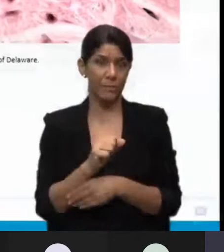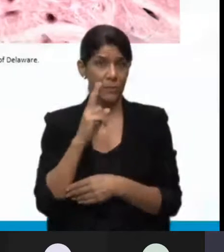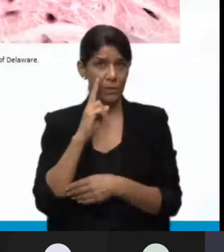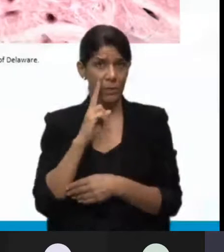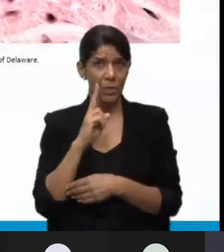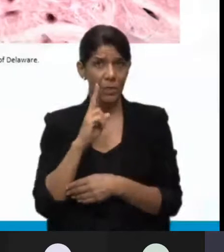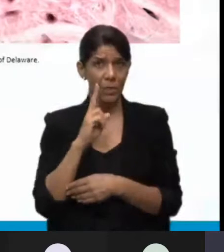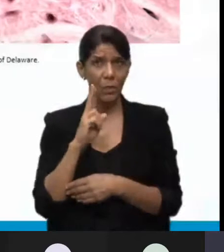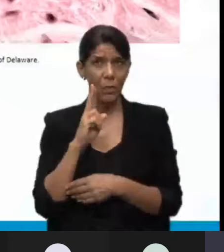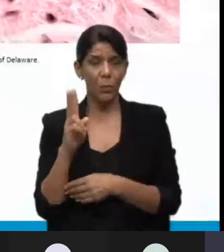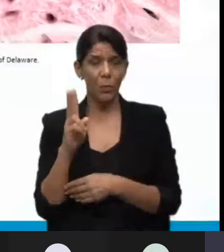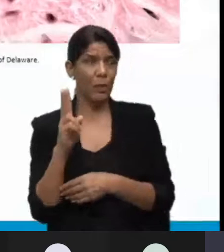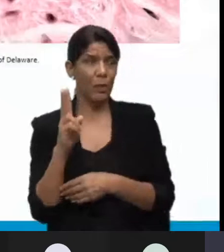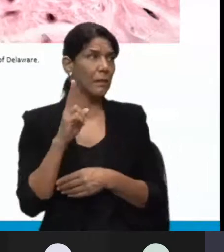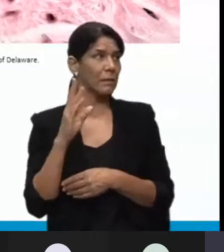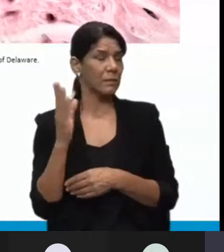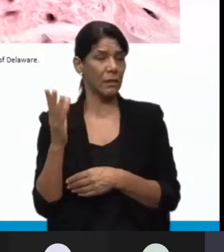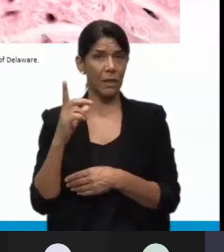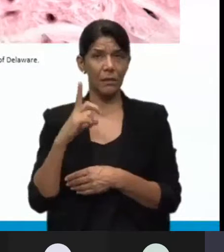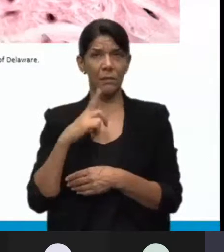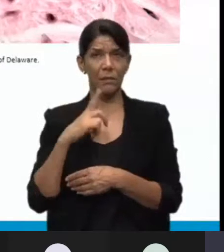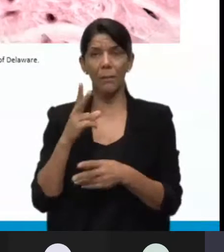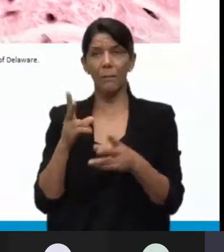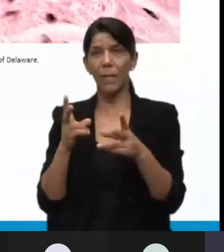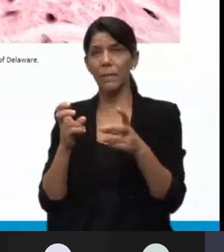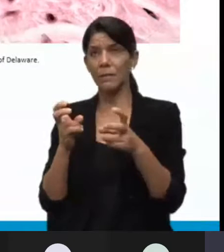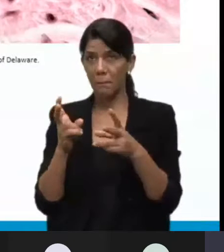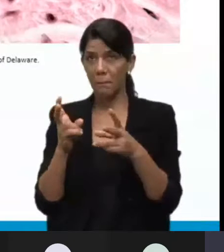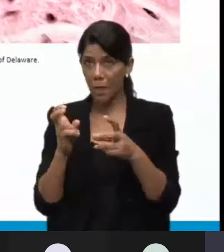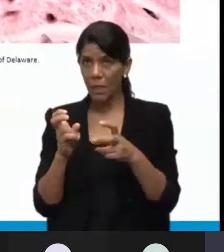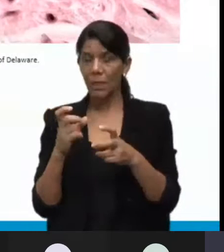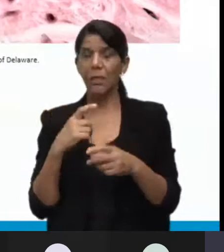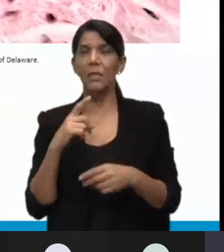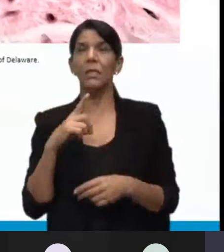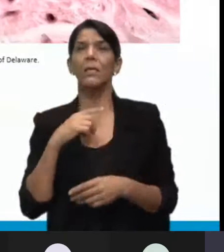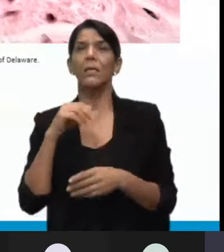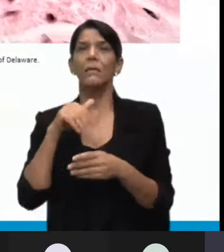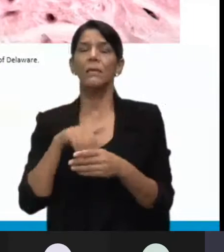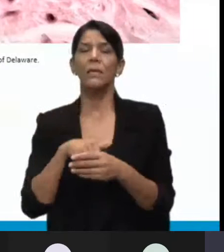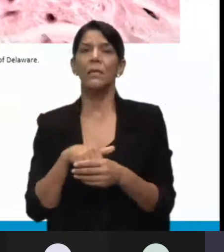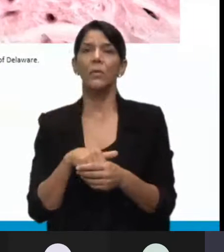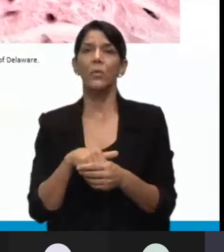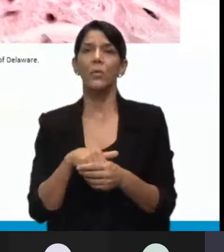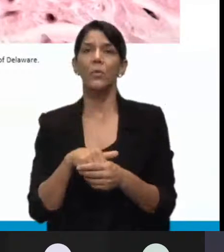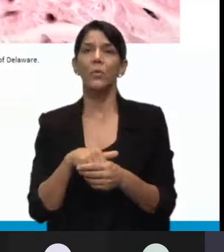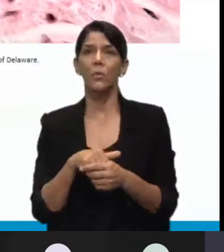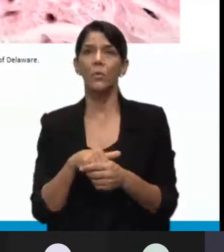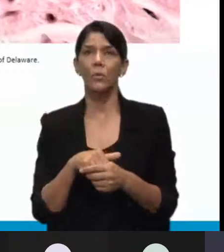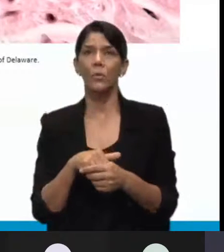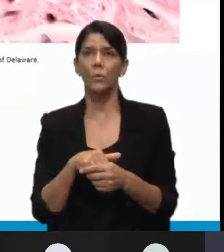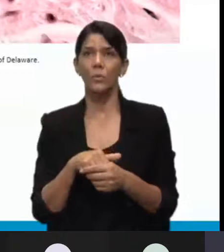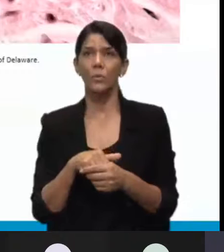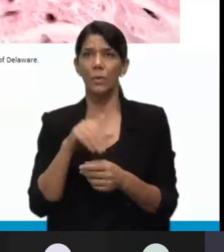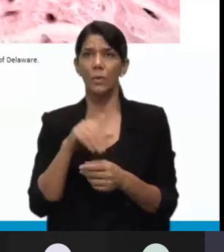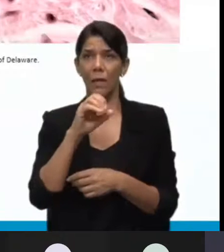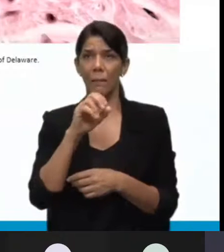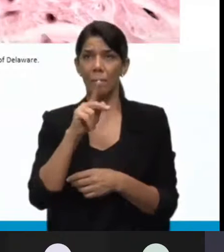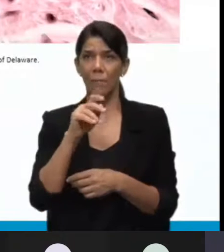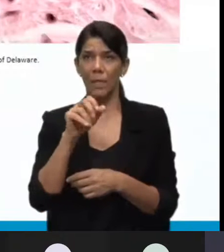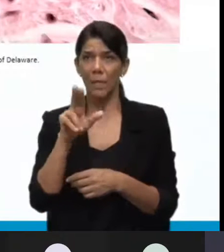a gente olhar aqui desse lado, nós vamos observar aqui a presença, né, aqui nós temos um